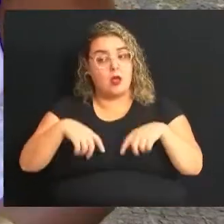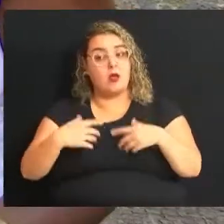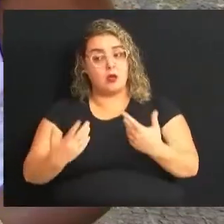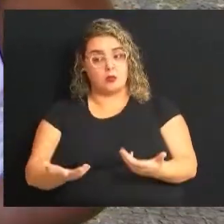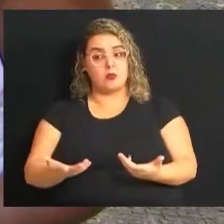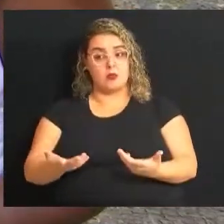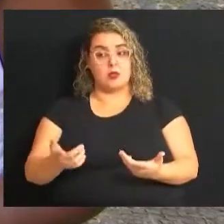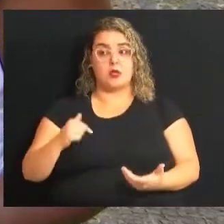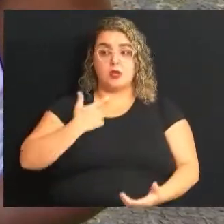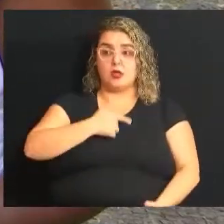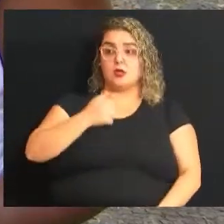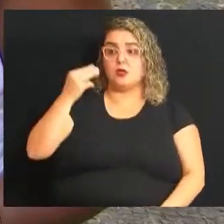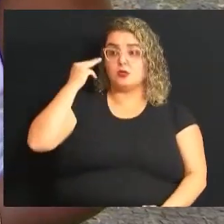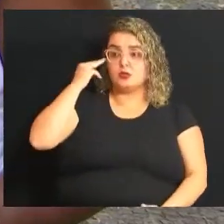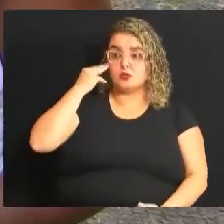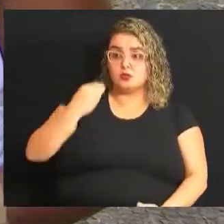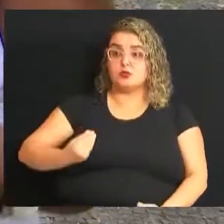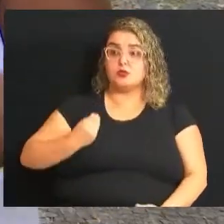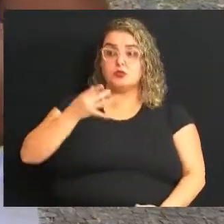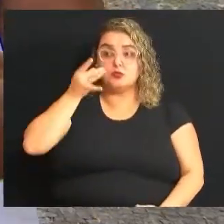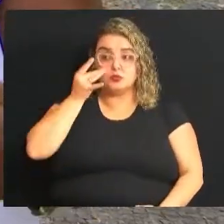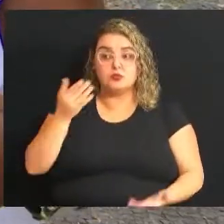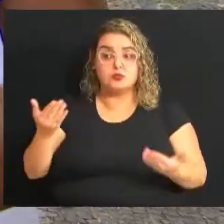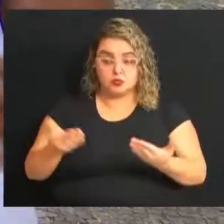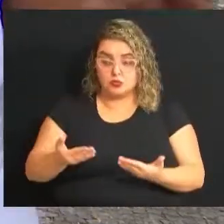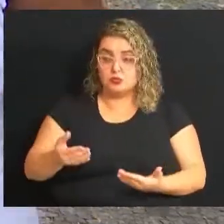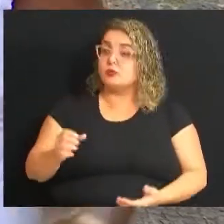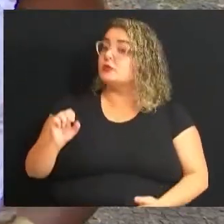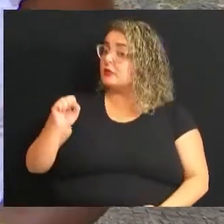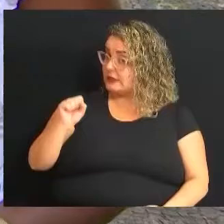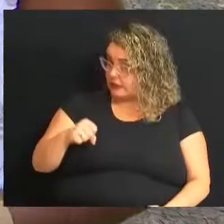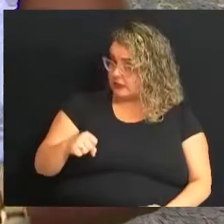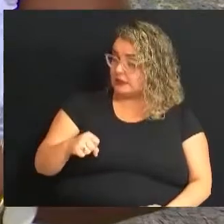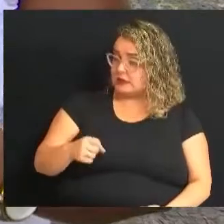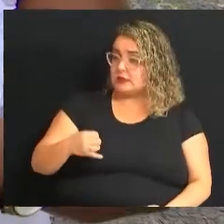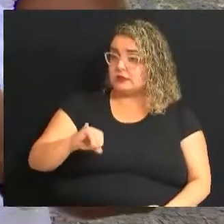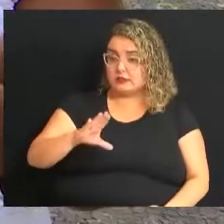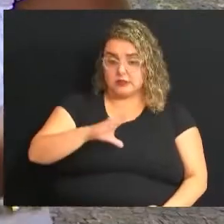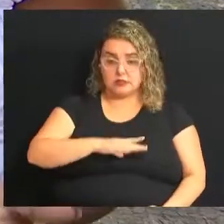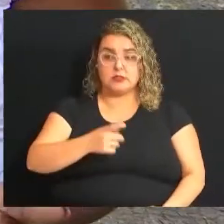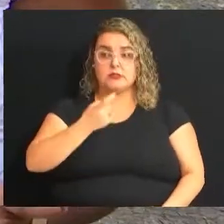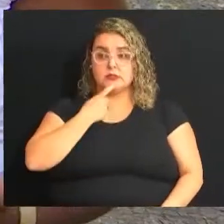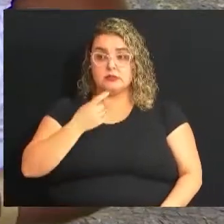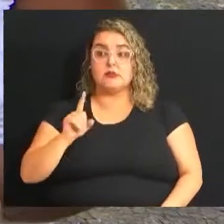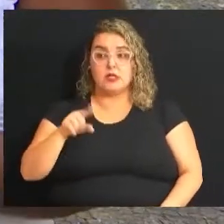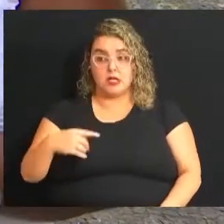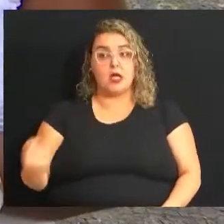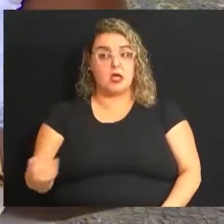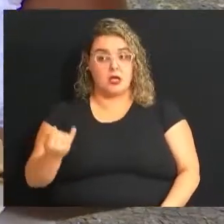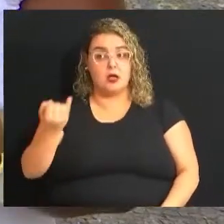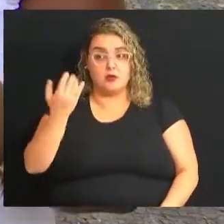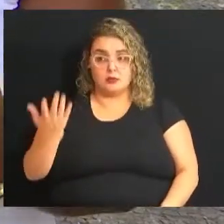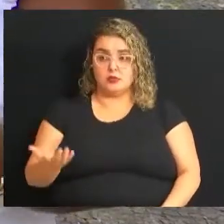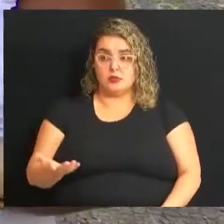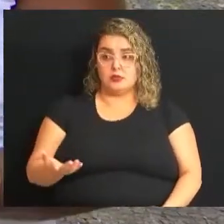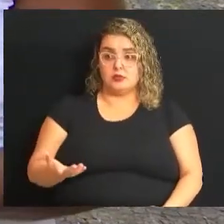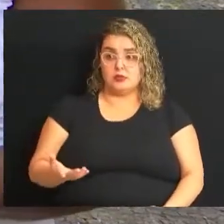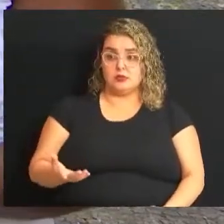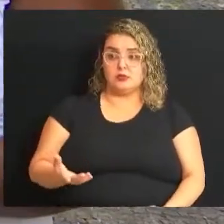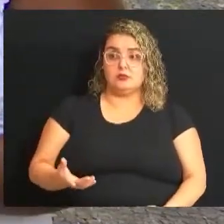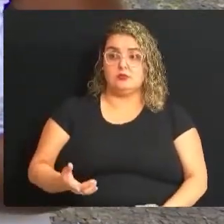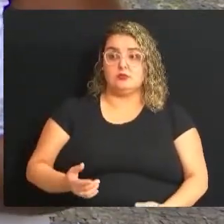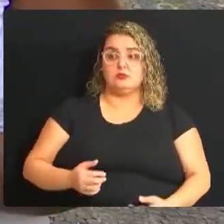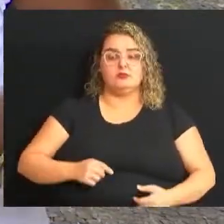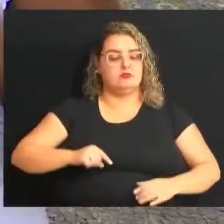nossa memória fosse presente no dia de hoje. E sim, se essa cidade é tão importante, ela teve tantos